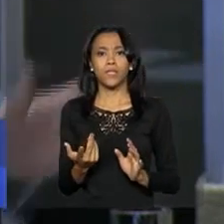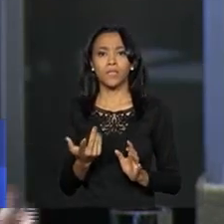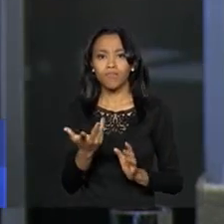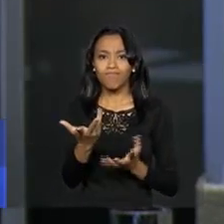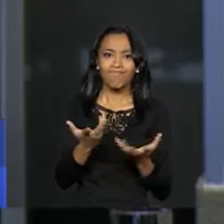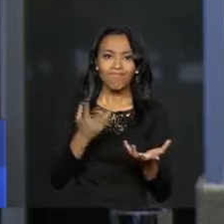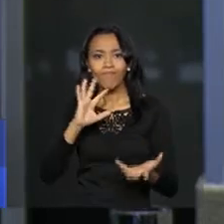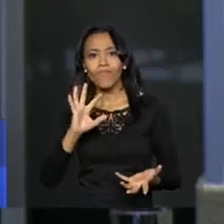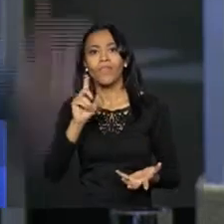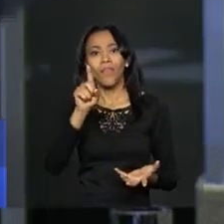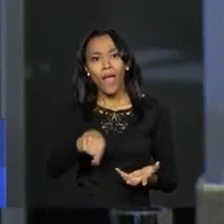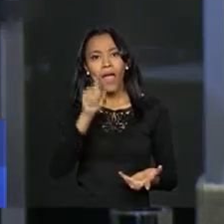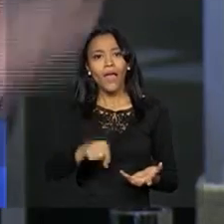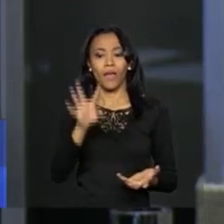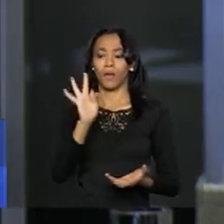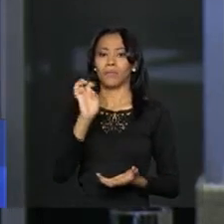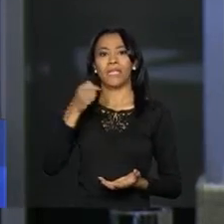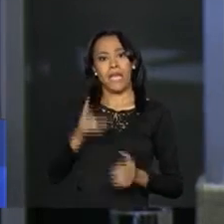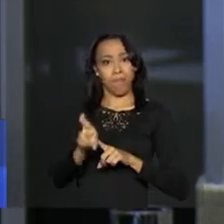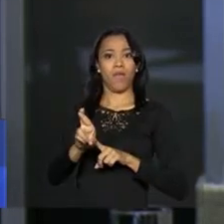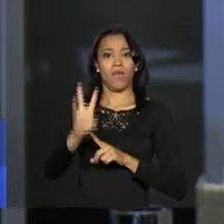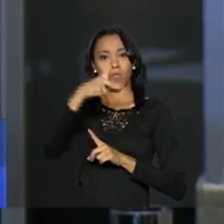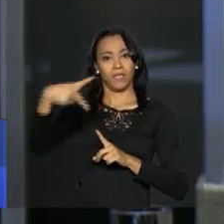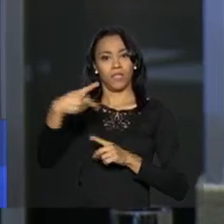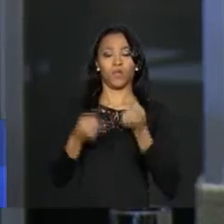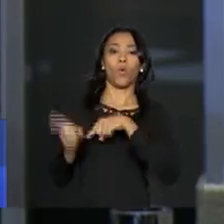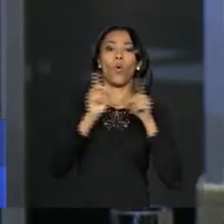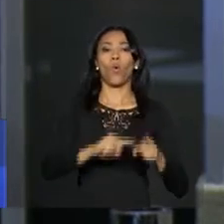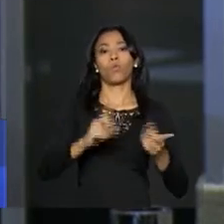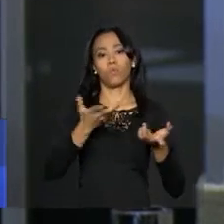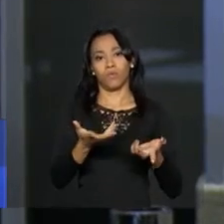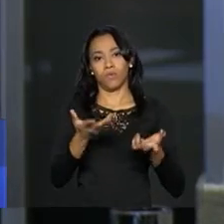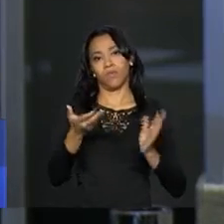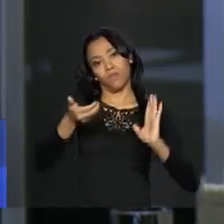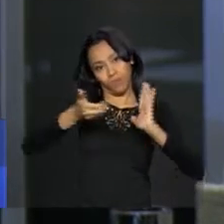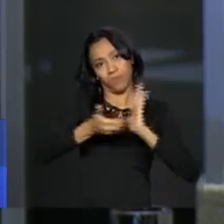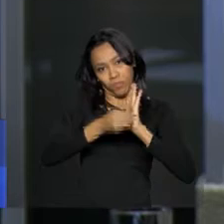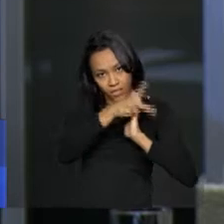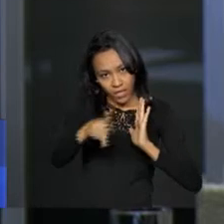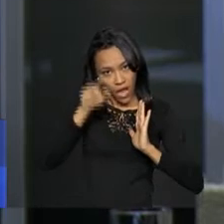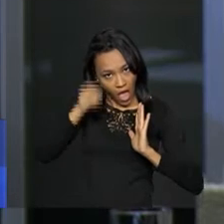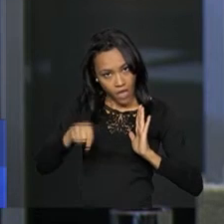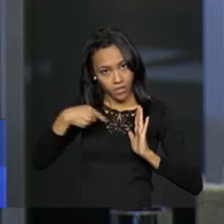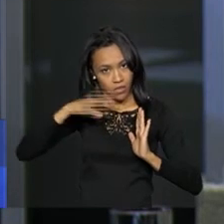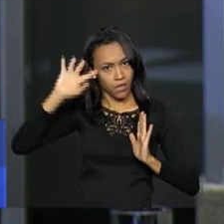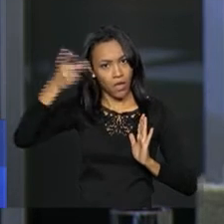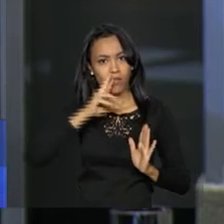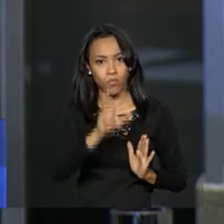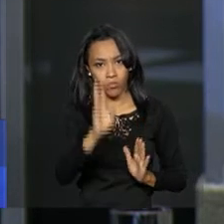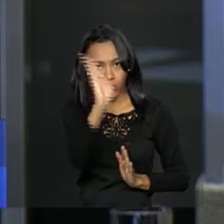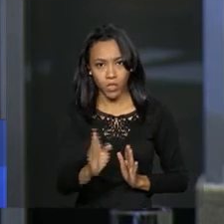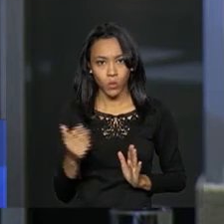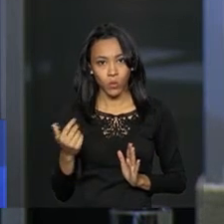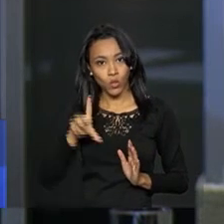Brasil. É o Temer presidente, e o presidente da casa, Eduardo Cunha, vice-presidente da República. Essa é a saída para o Brasil?